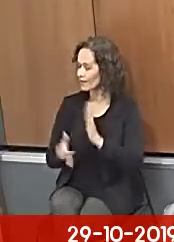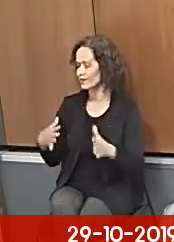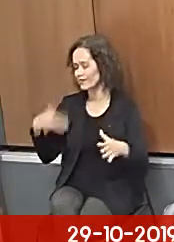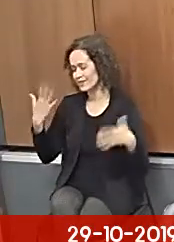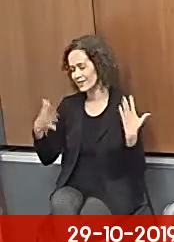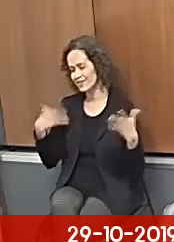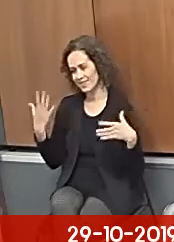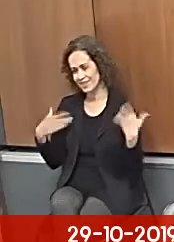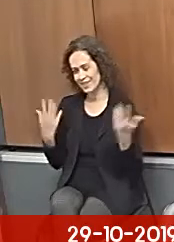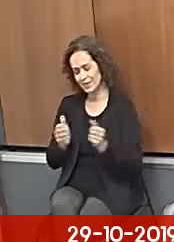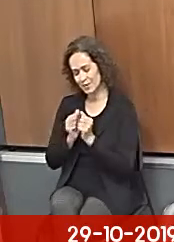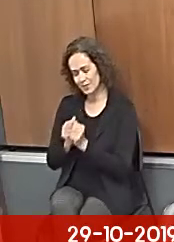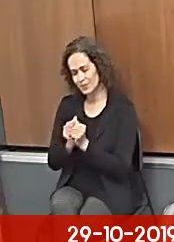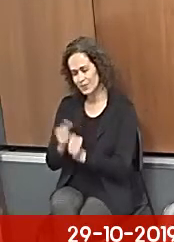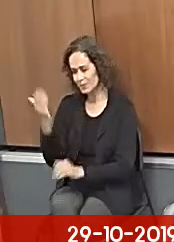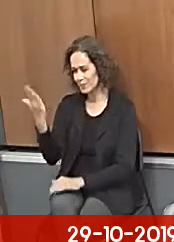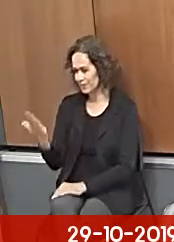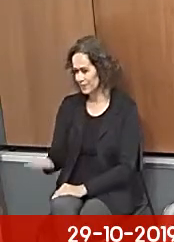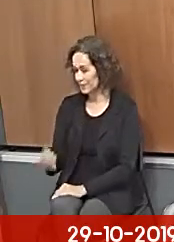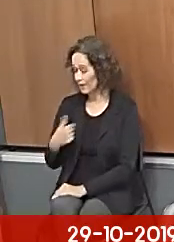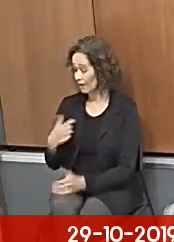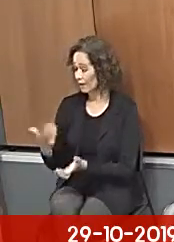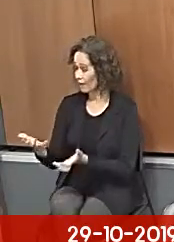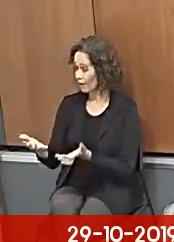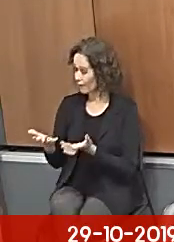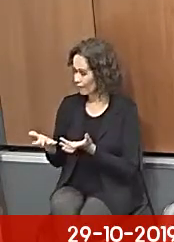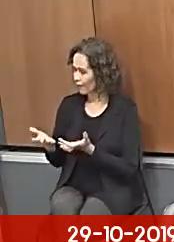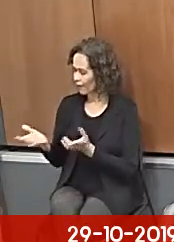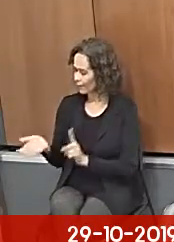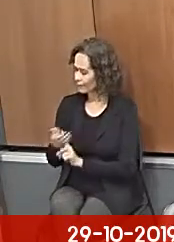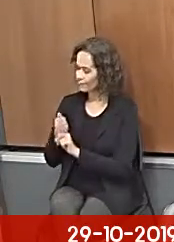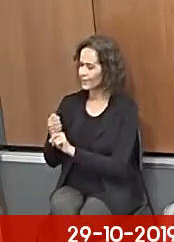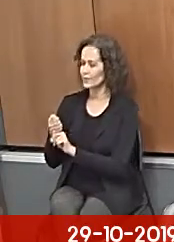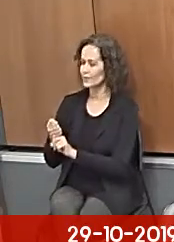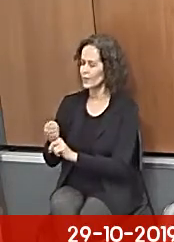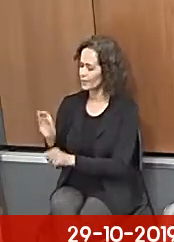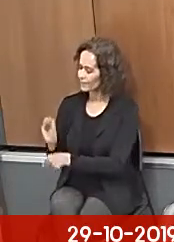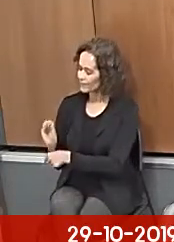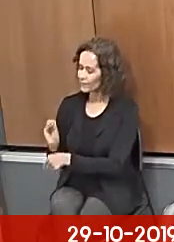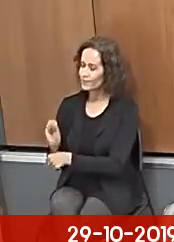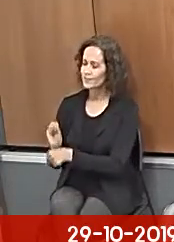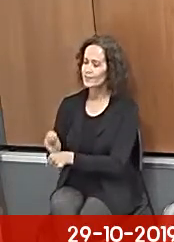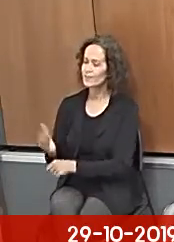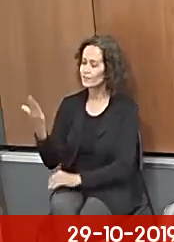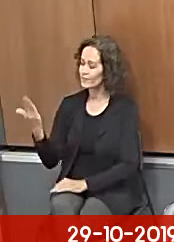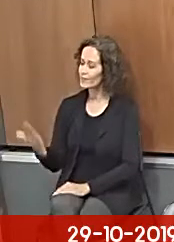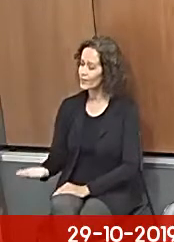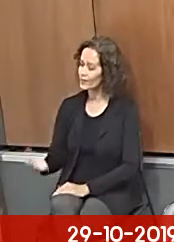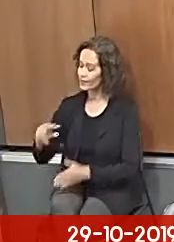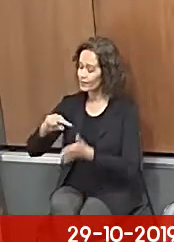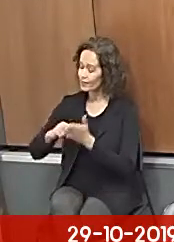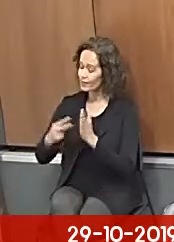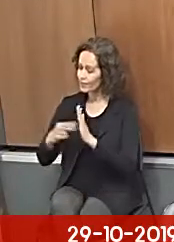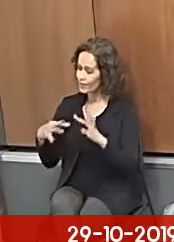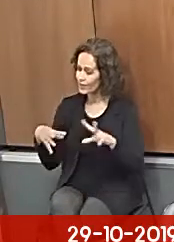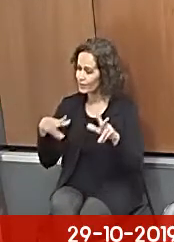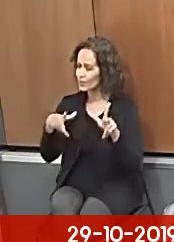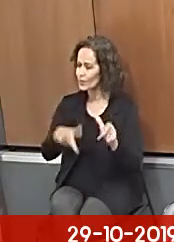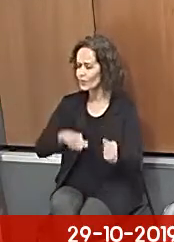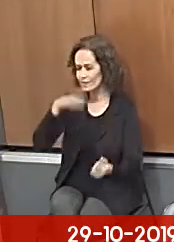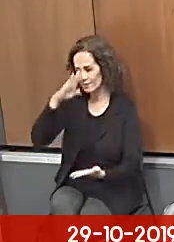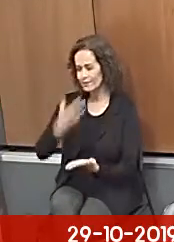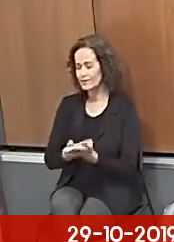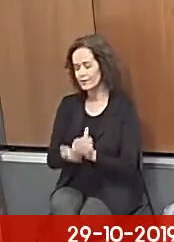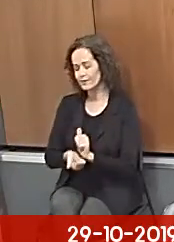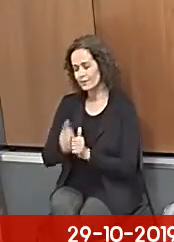aqui. Nós queremos, eu quero te acolher, nós queremos te acolher, acolhendo você, nós acolhemos todos aqueles que acreditam